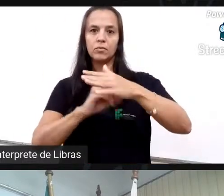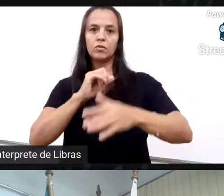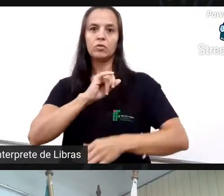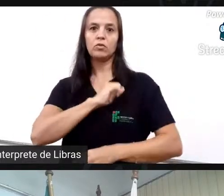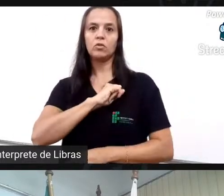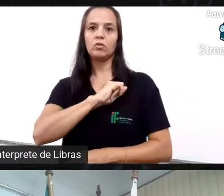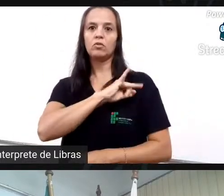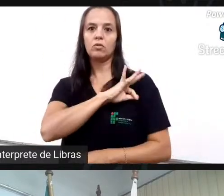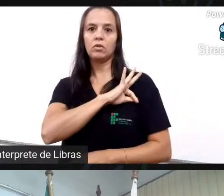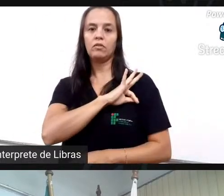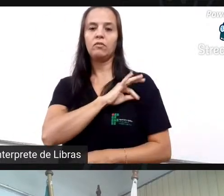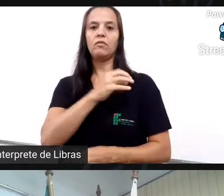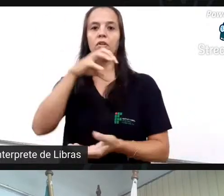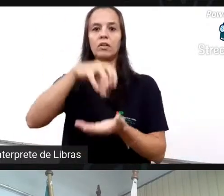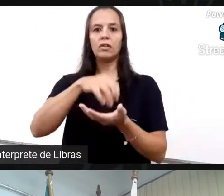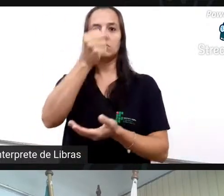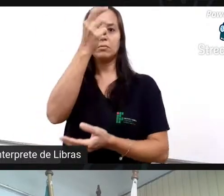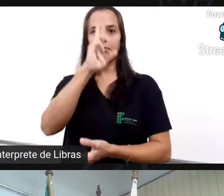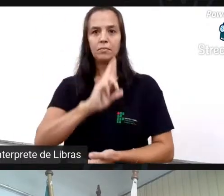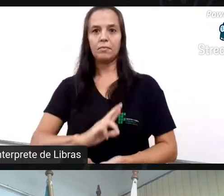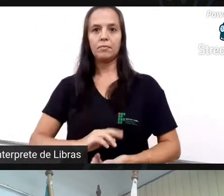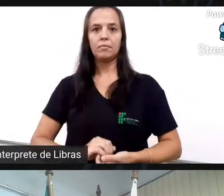Campus Santa Rosa.